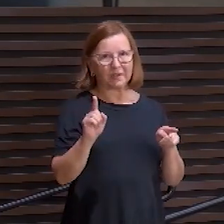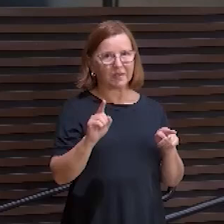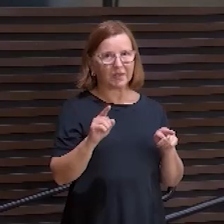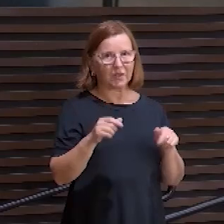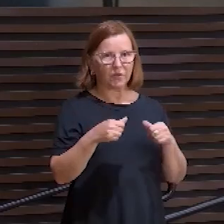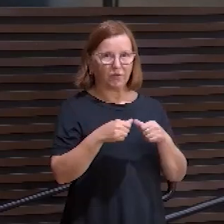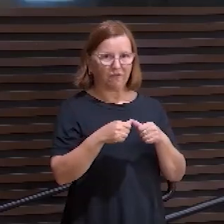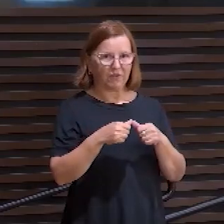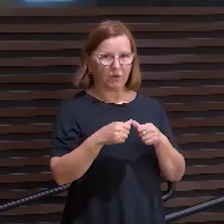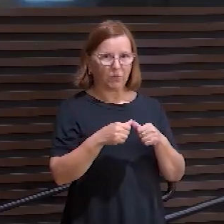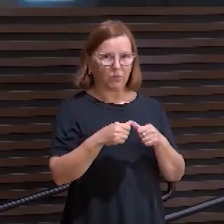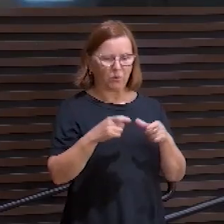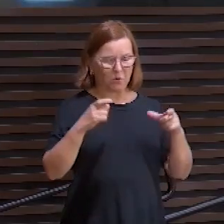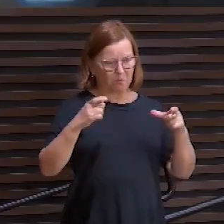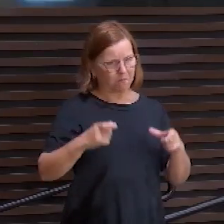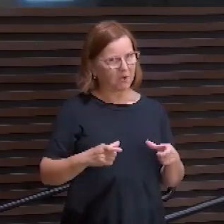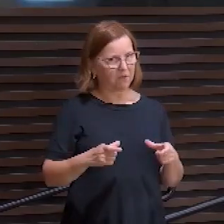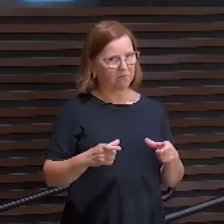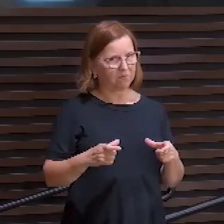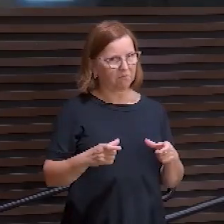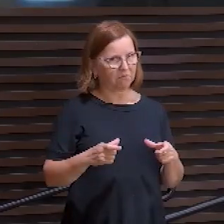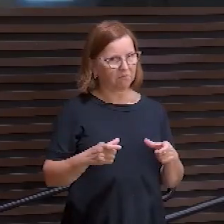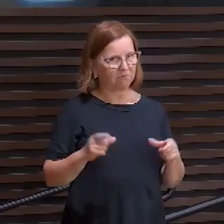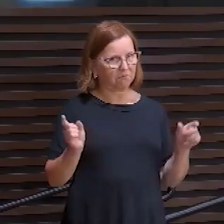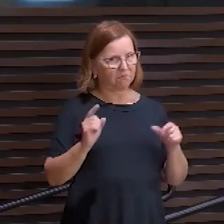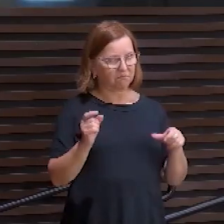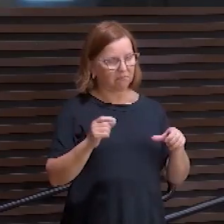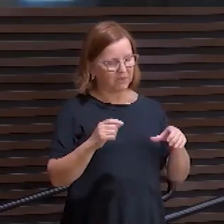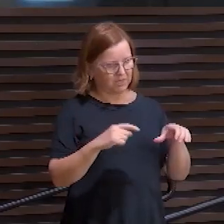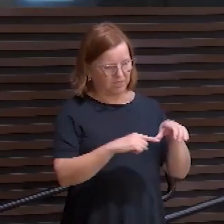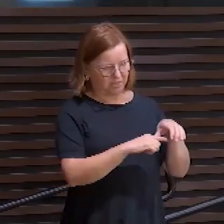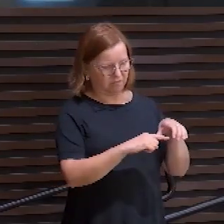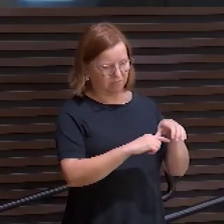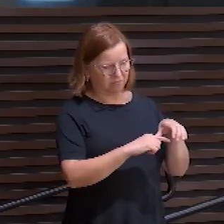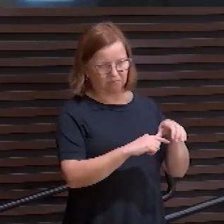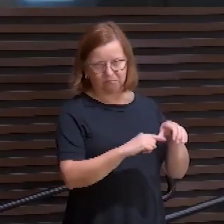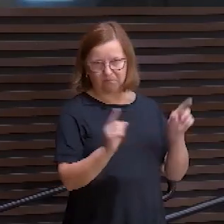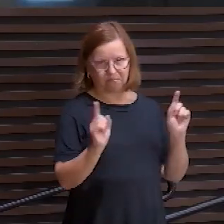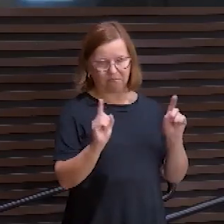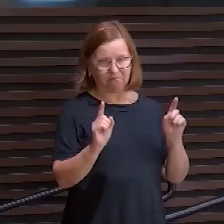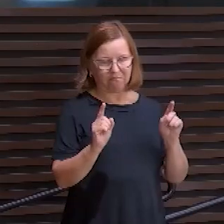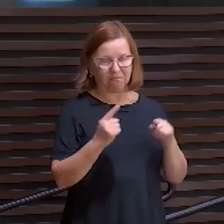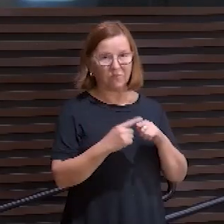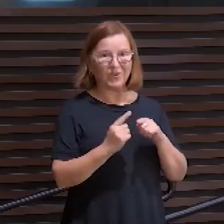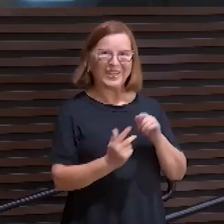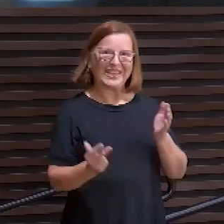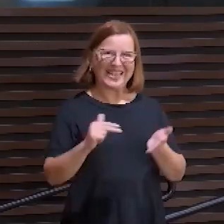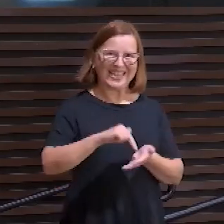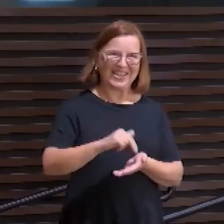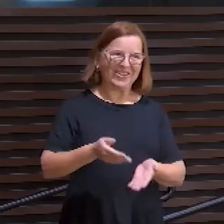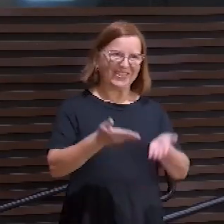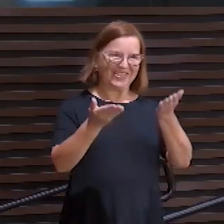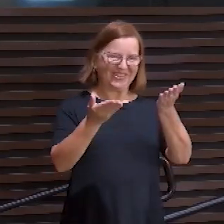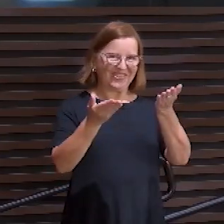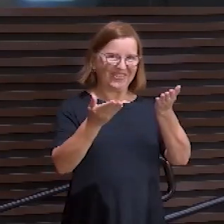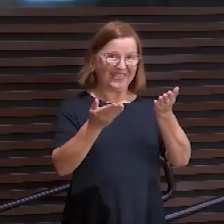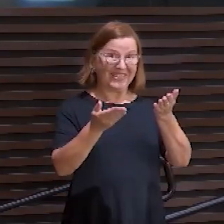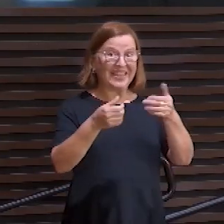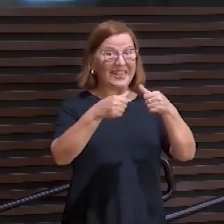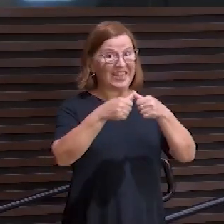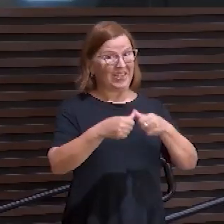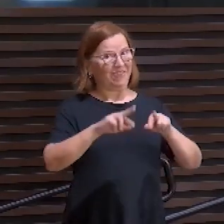prato e nem ficou na tumba. Ele ressuscitou. E isso faz toda